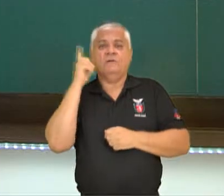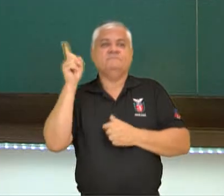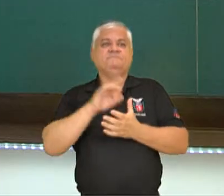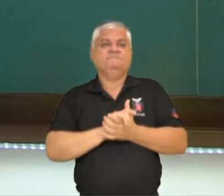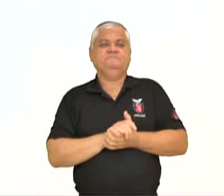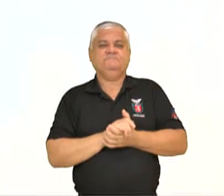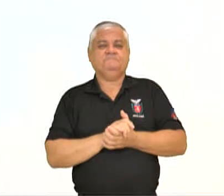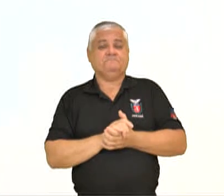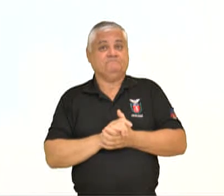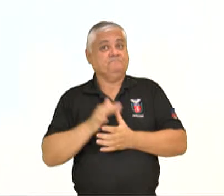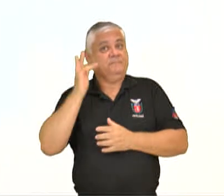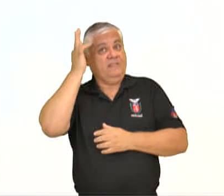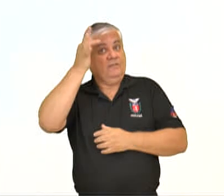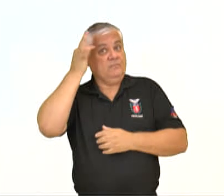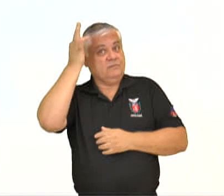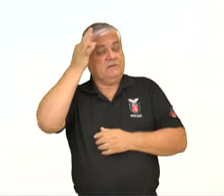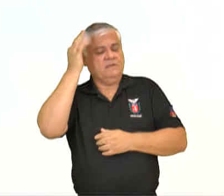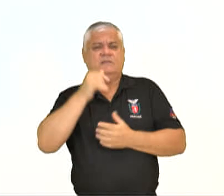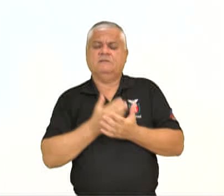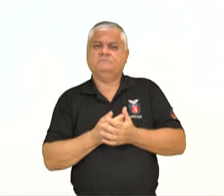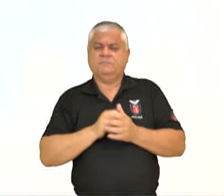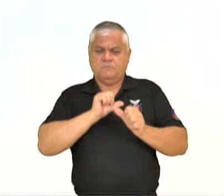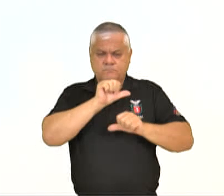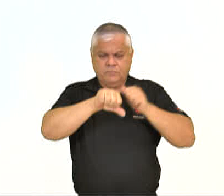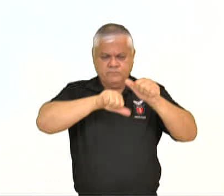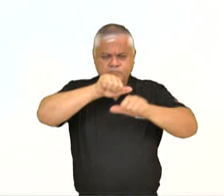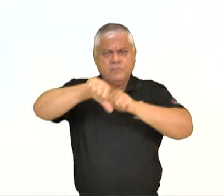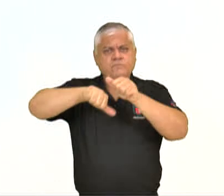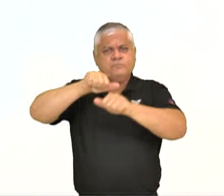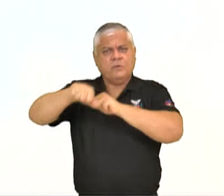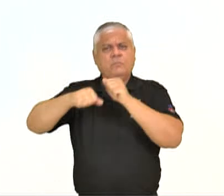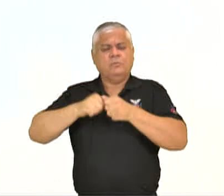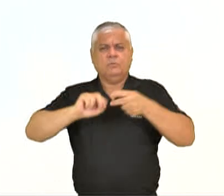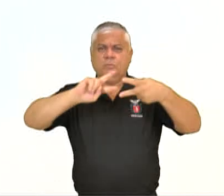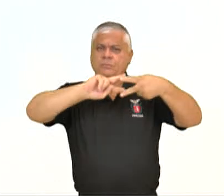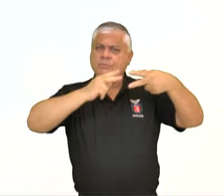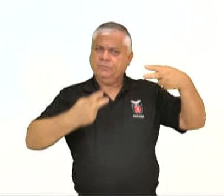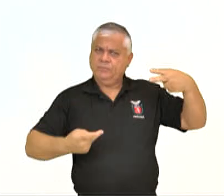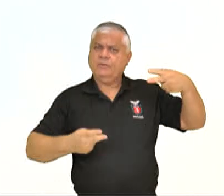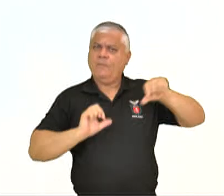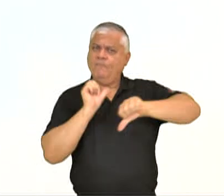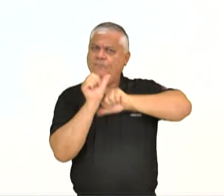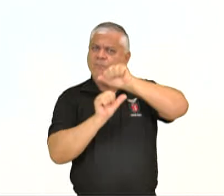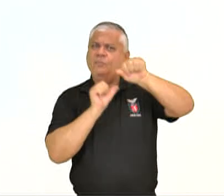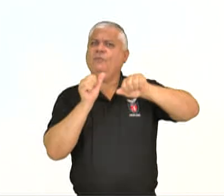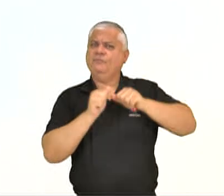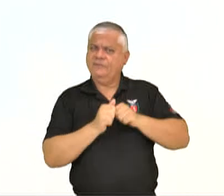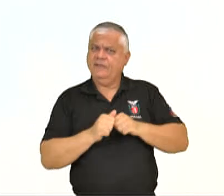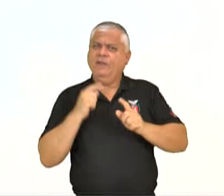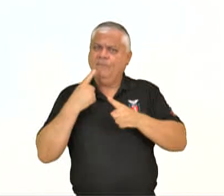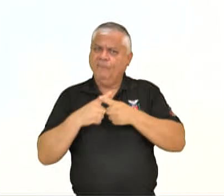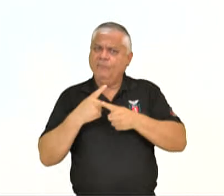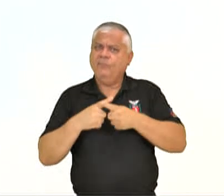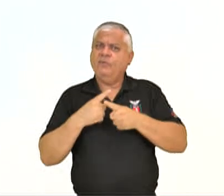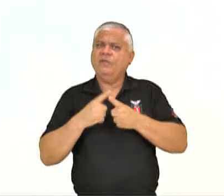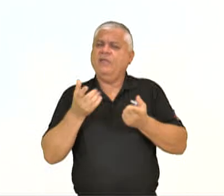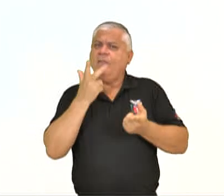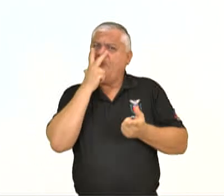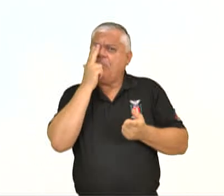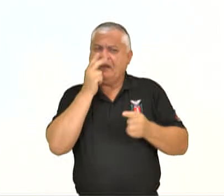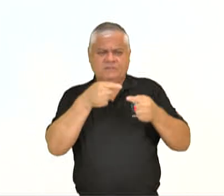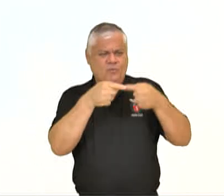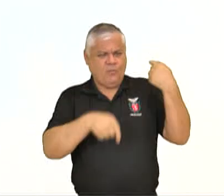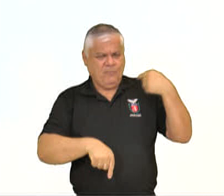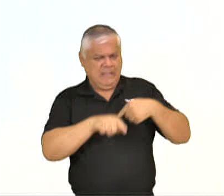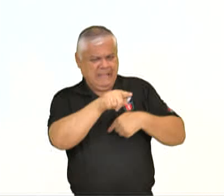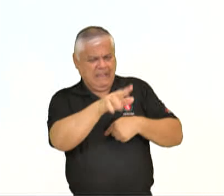essa teoria pressupõe que muitas mutações têm efeito pleiotrópico, ou seja, tem uma série de manifestações contraditórias do ponto